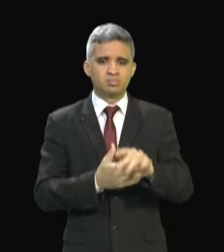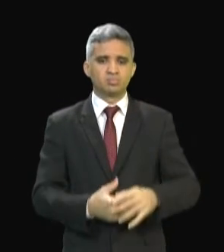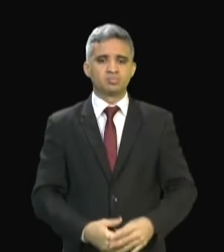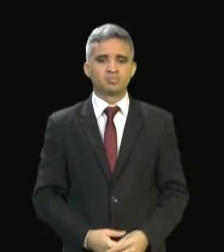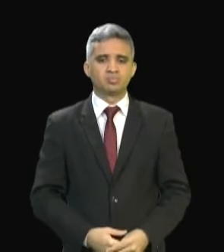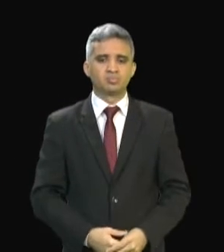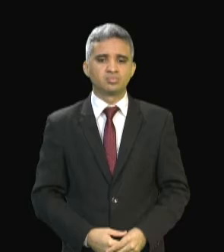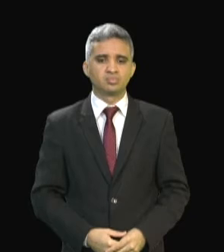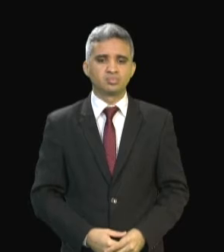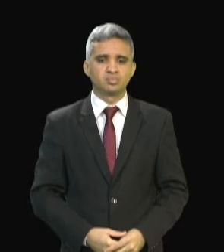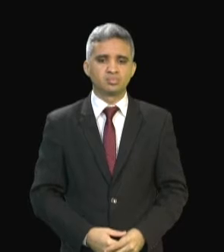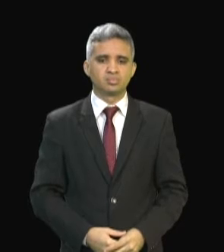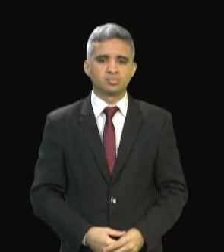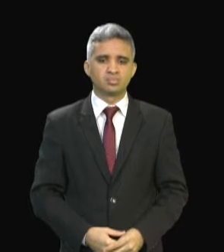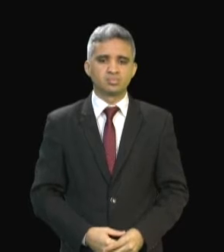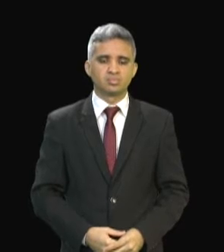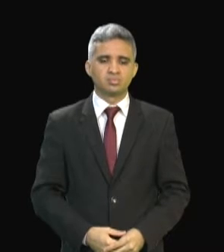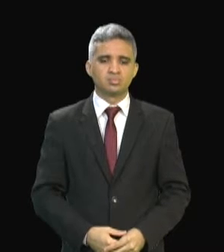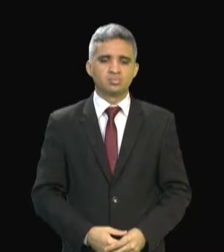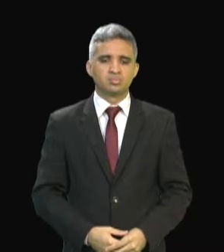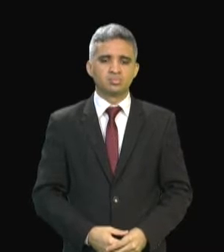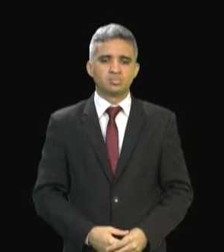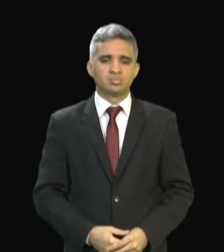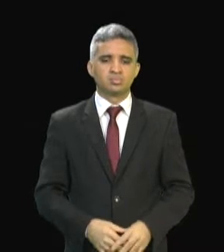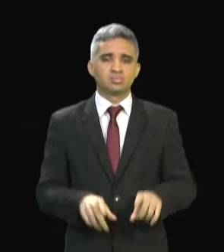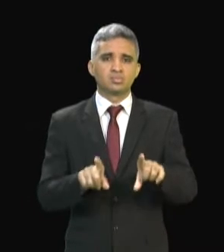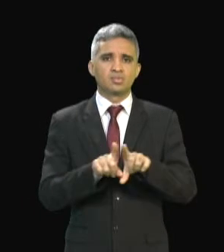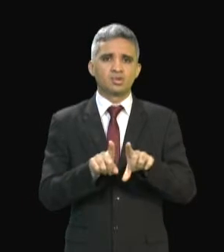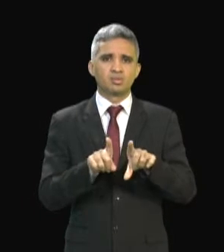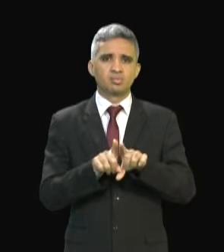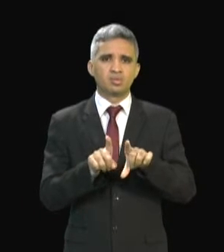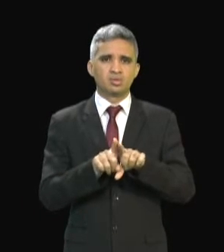um pouco a respeito,